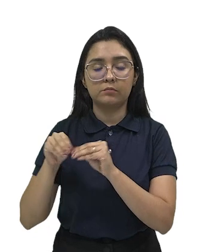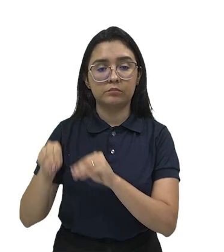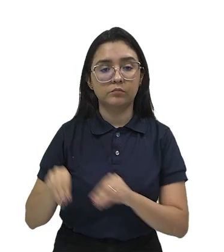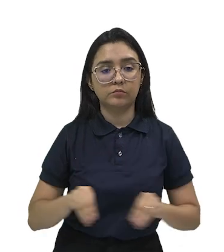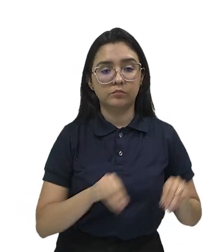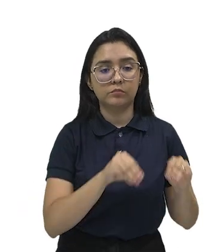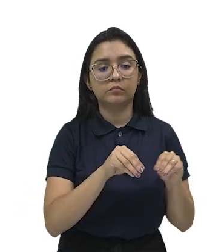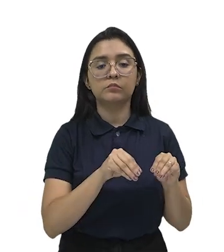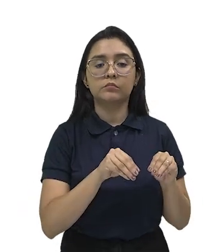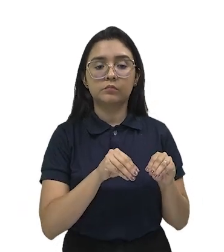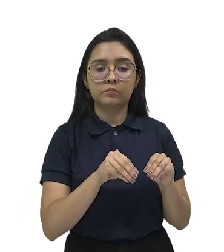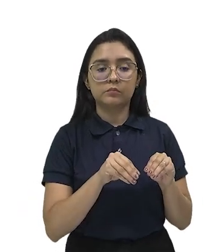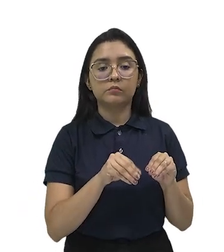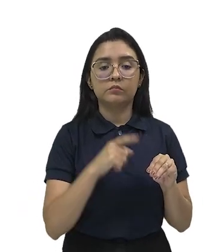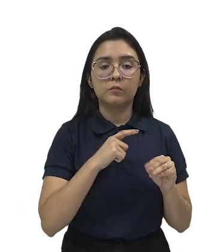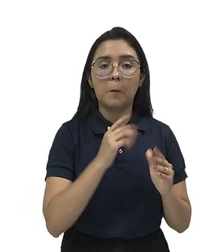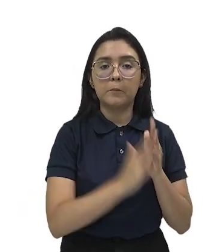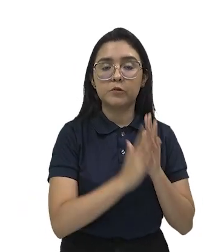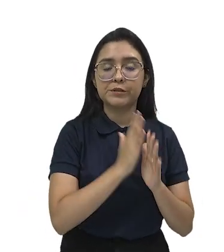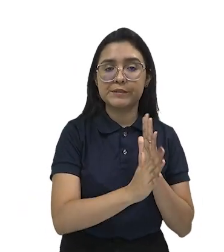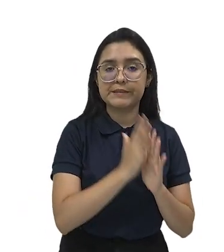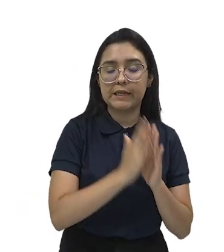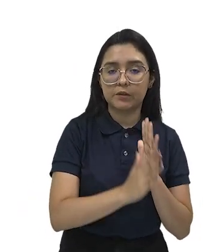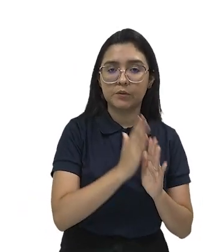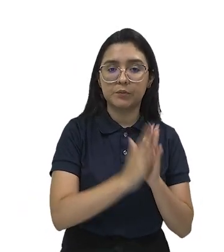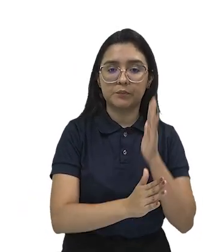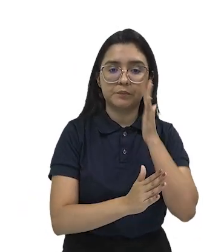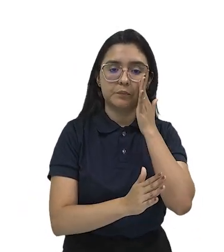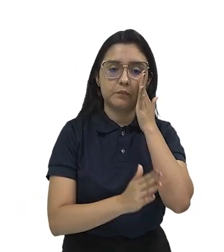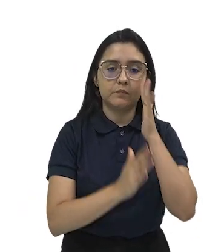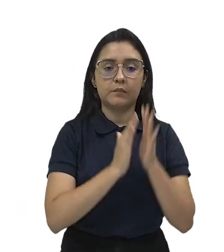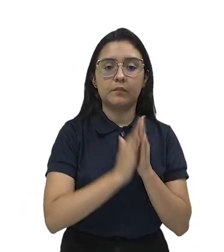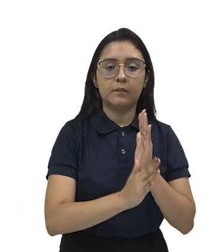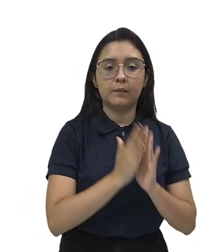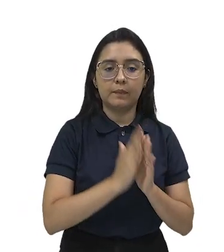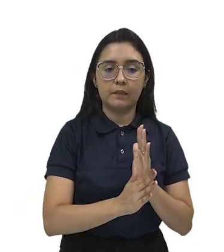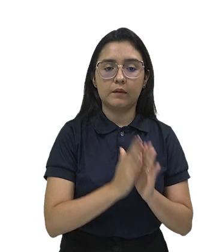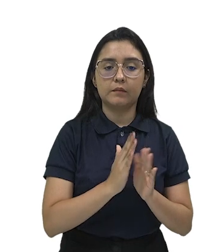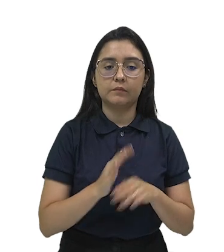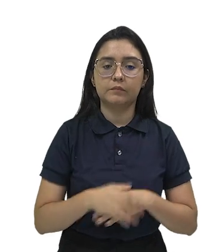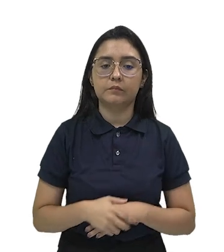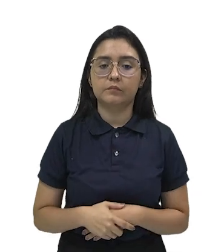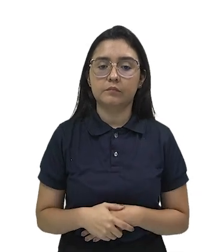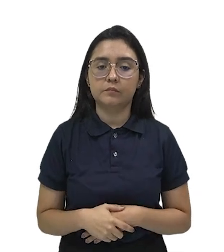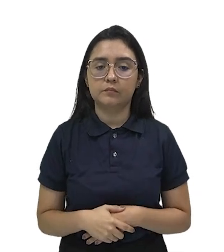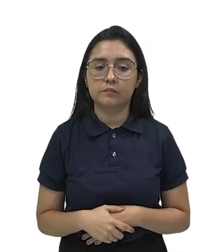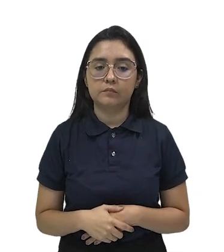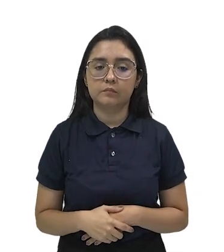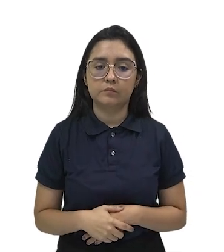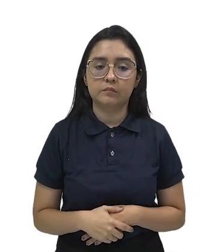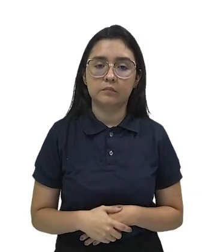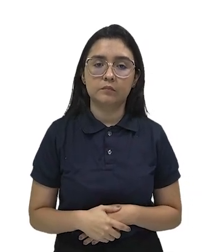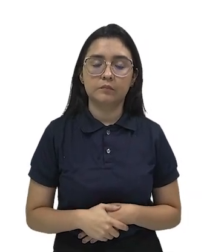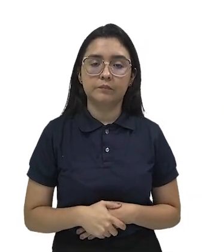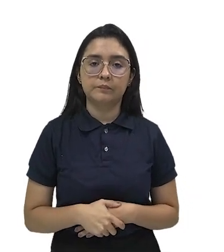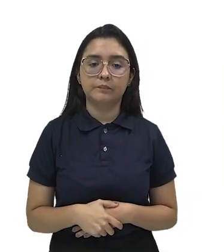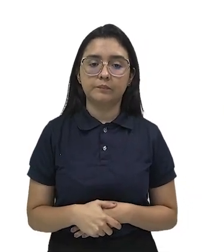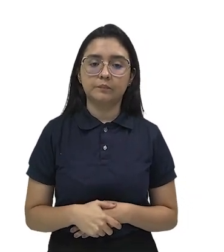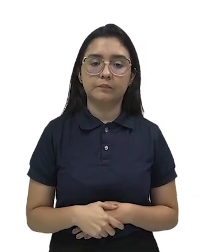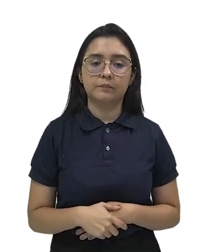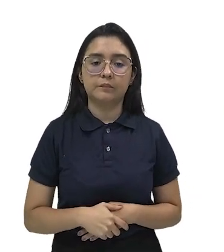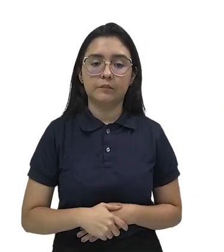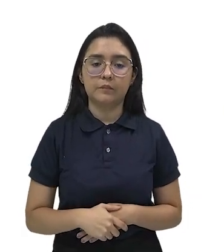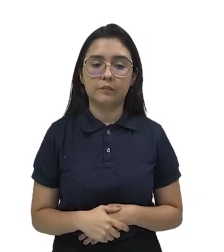para o centro da cidade. Opa, deixa eu consertar isso aqui.